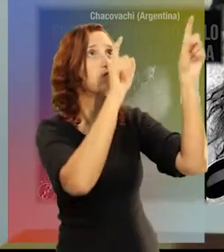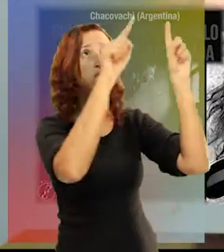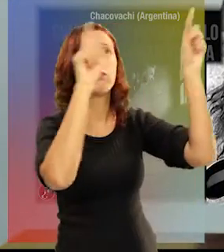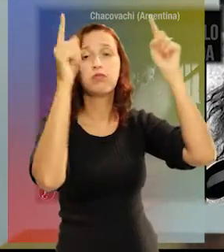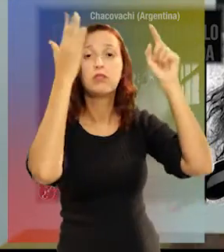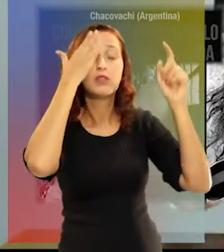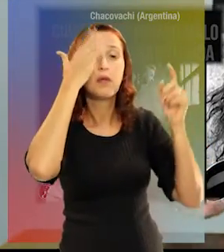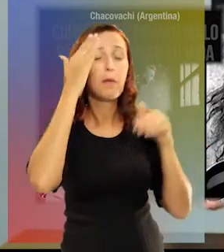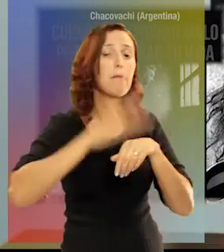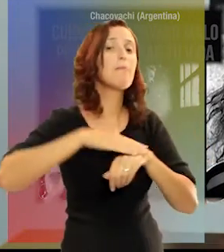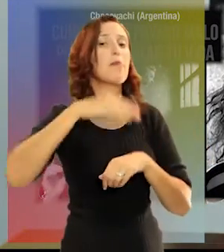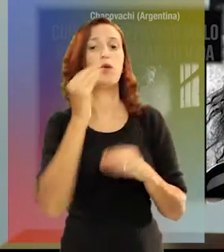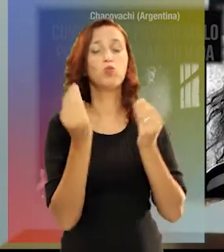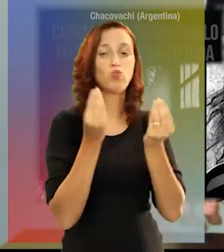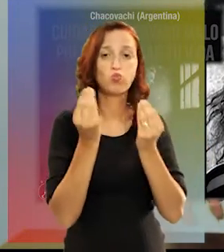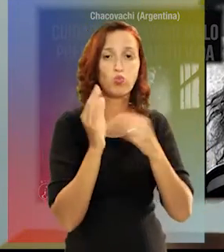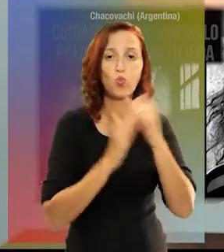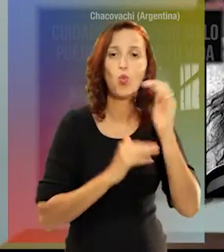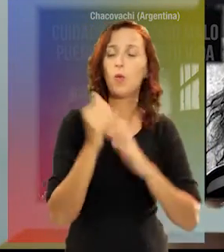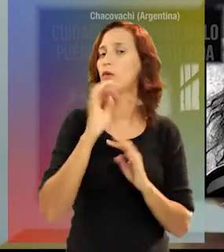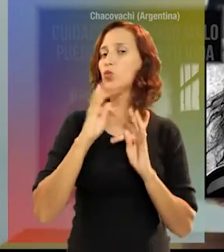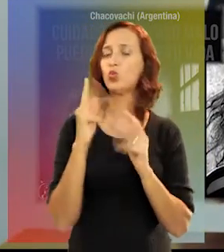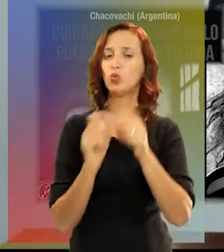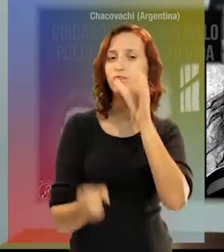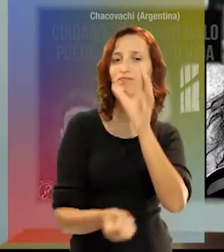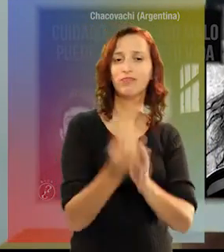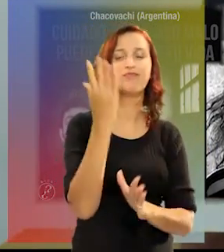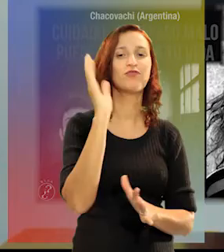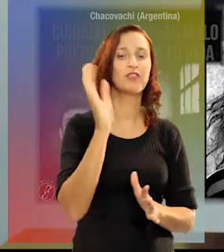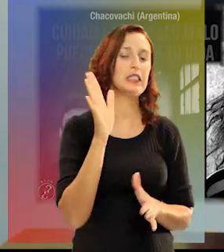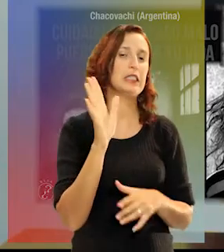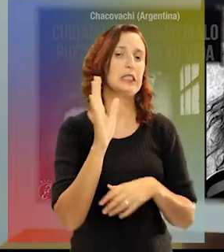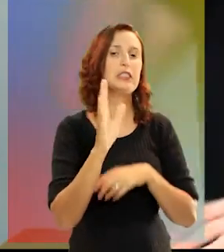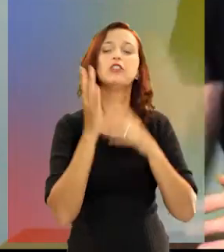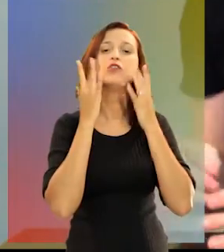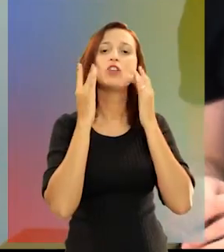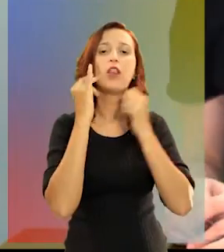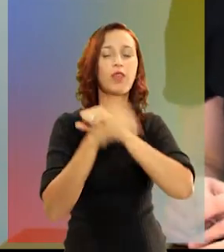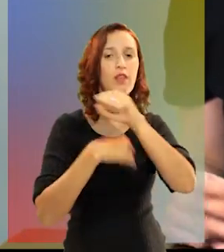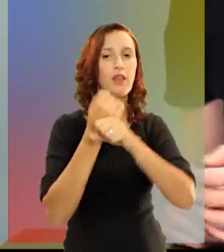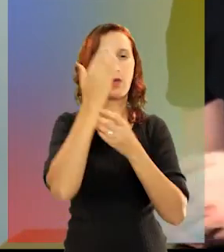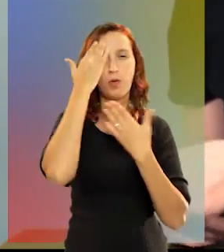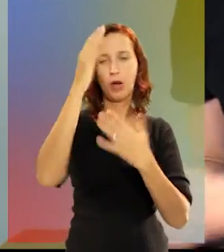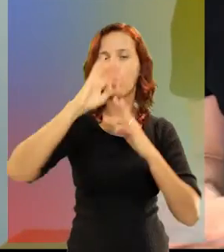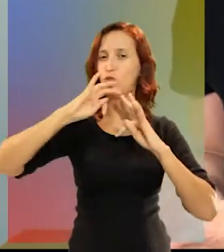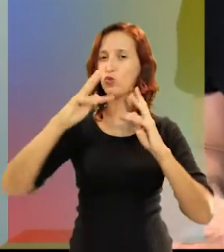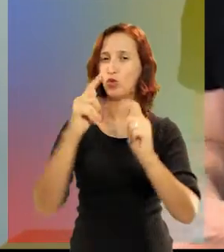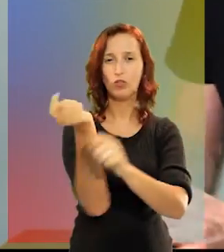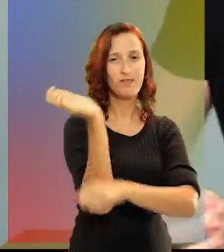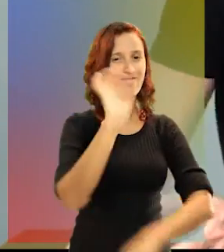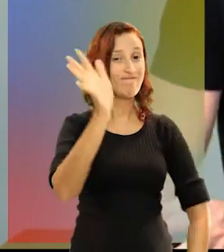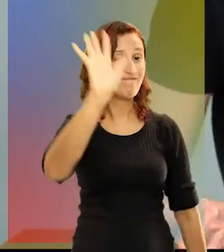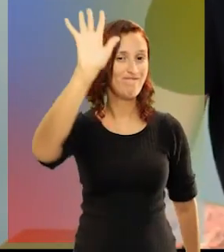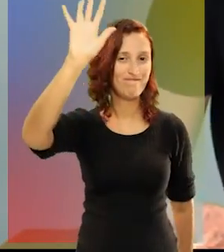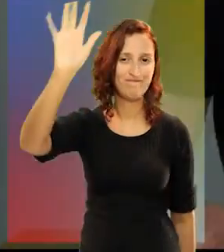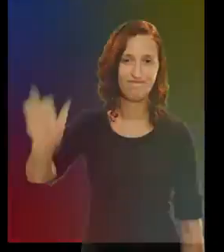ver um compêndio e saber um pouco mais sobre todas as nossas feituras de teatro para a internet. Muito obrigado a todos e até mais. Hello.